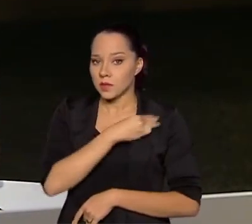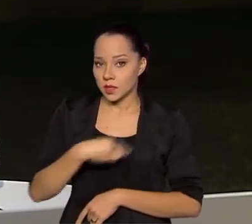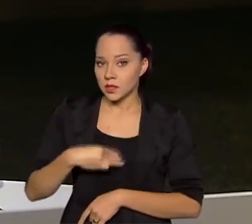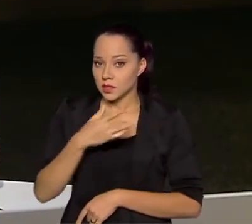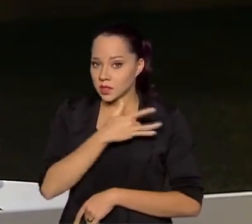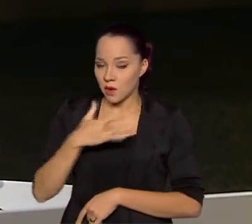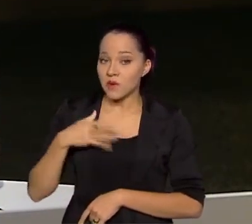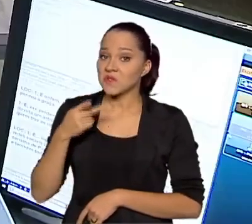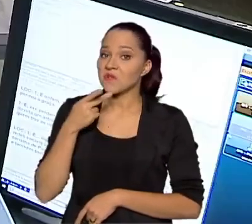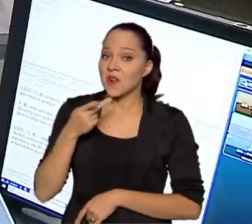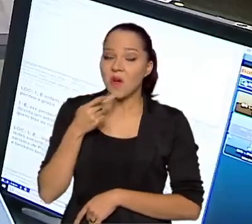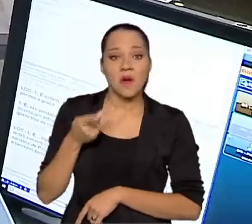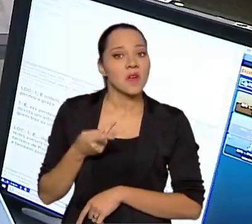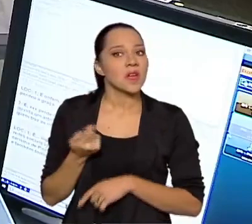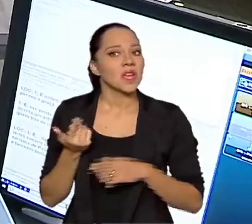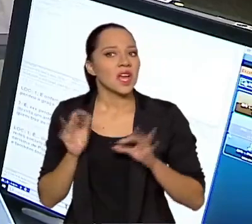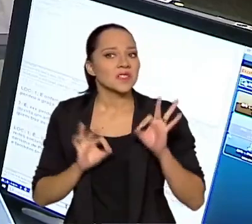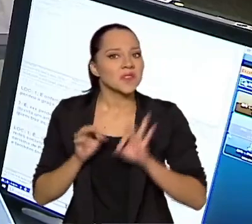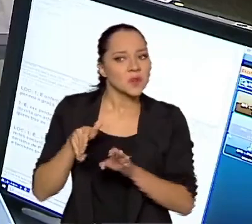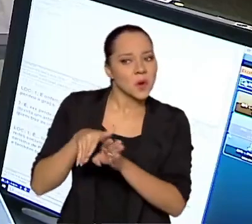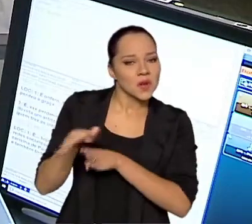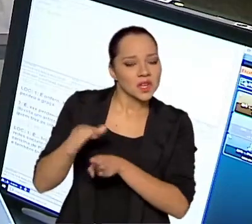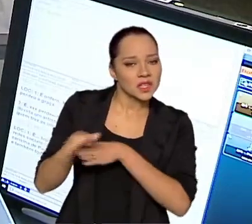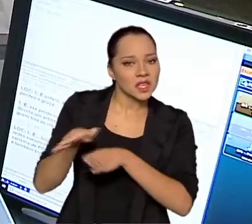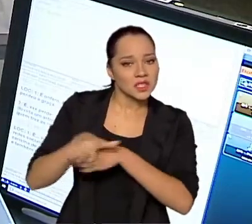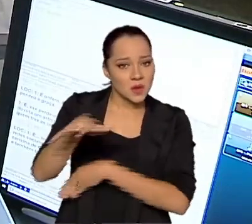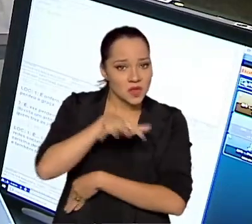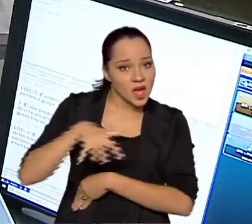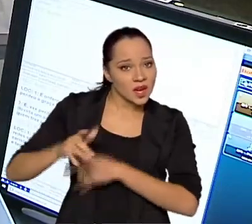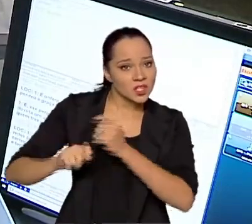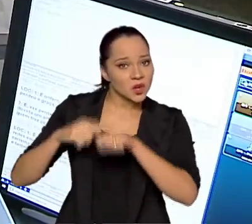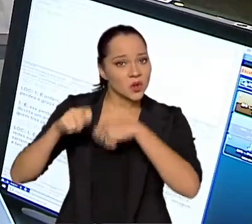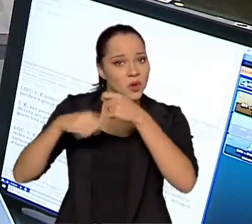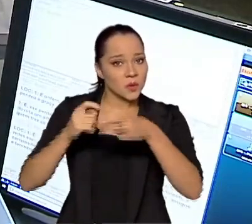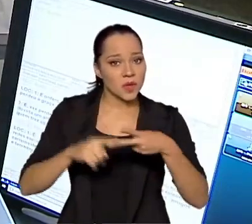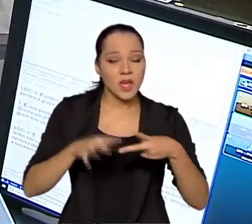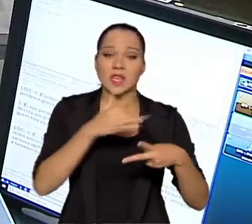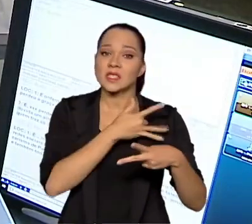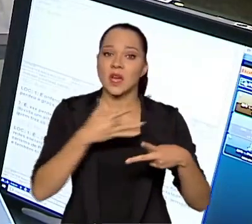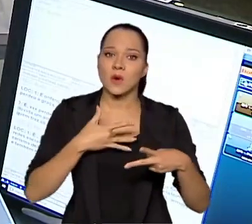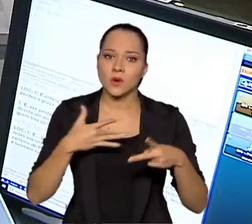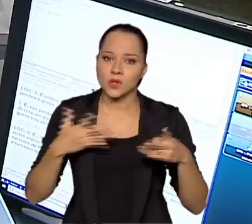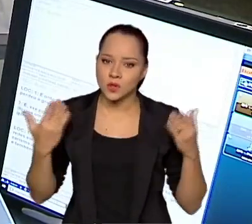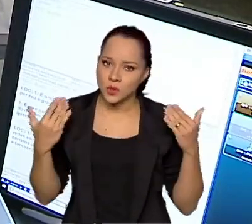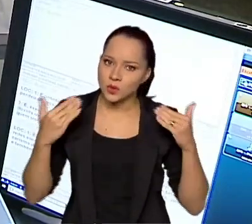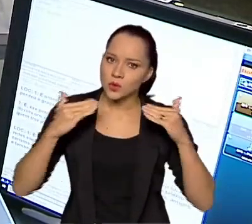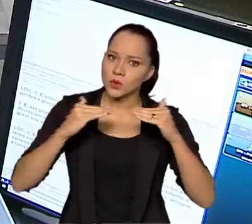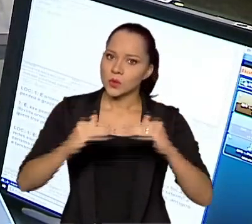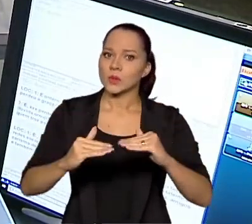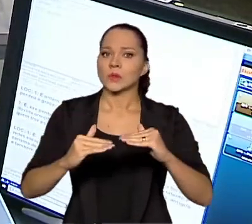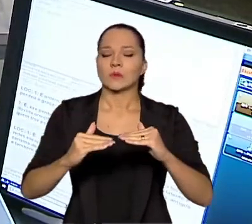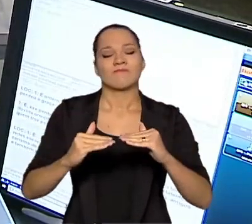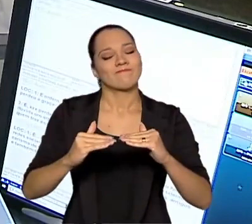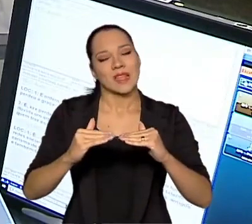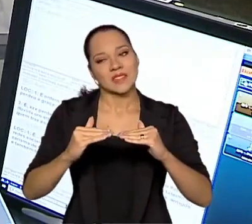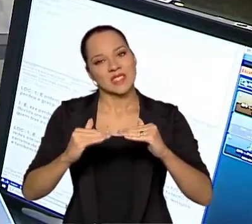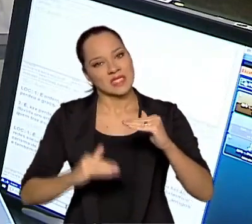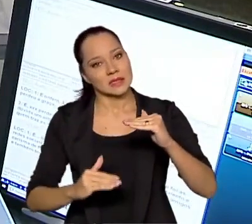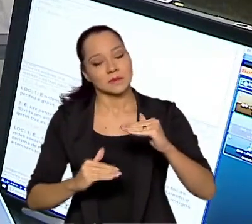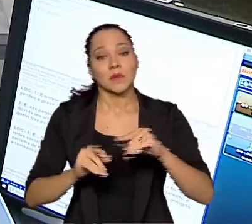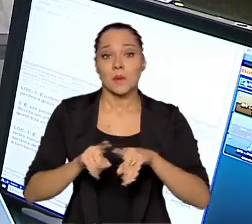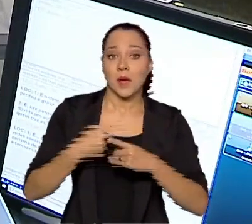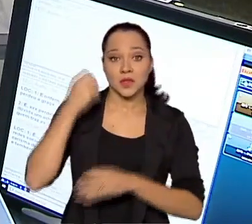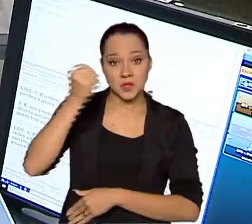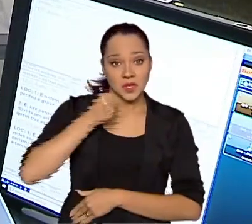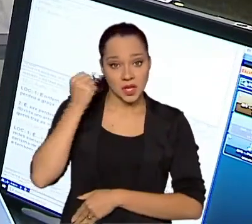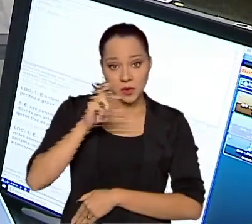Saúde declarou que nem sempre as orientações das áreas de Economia e Saúde iam no mesmo sentido. Mas o